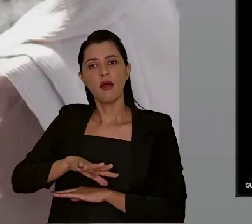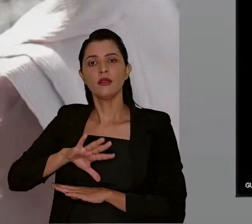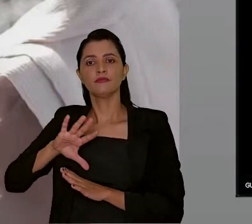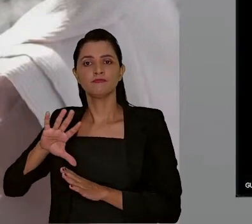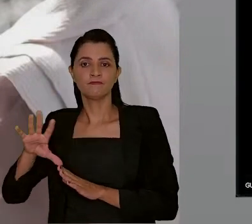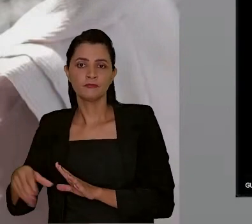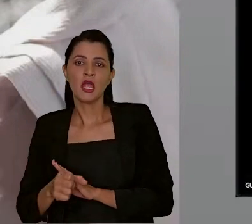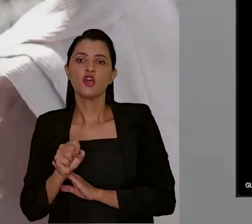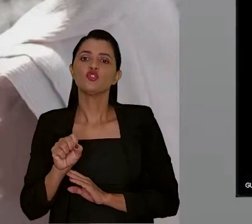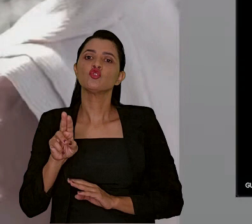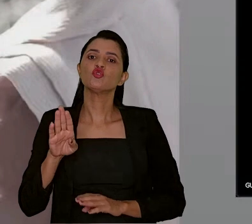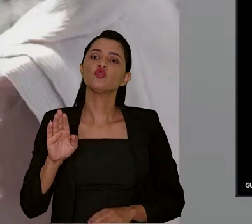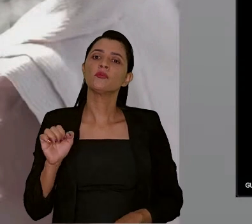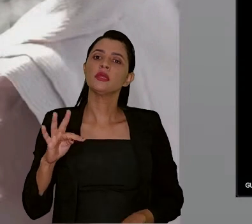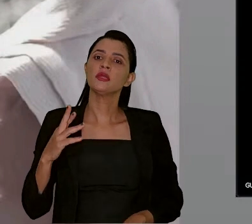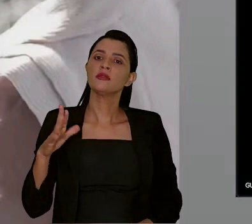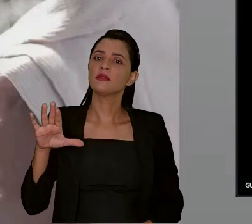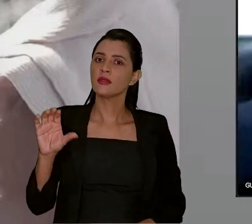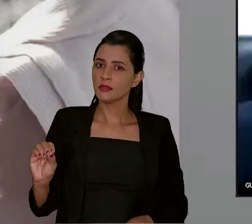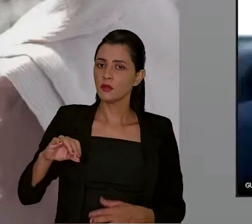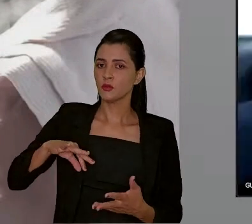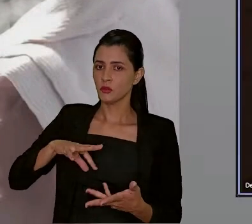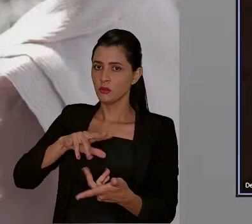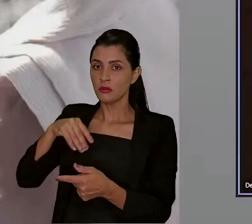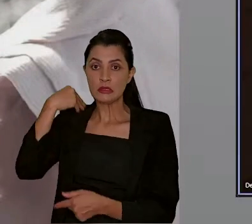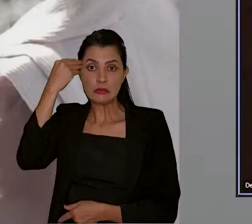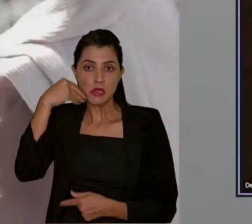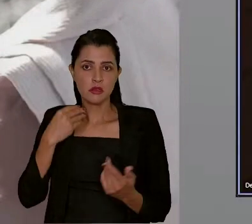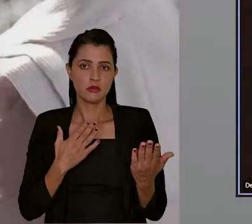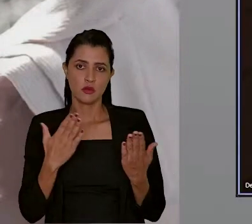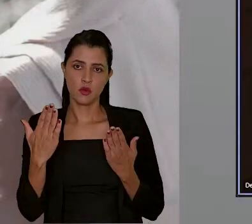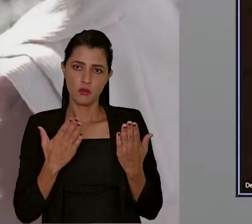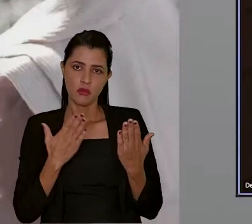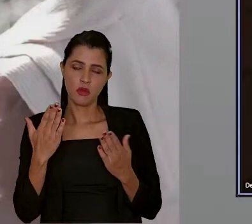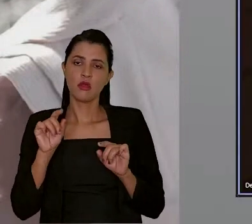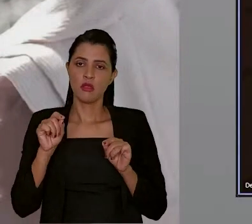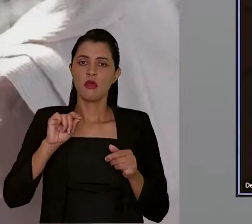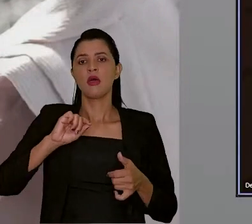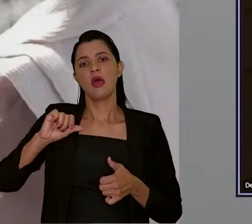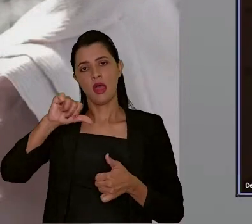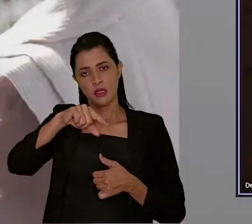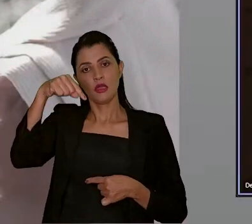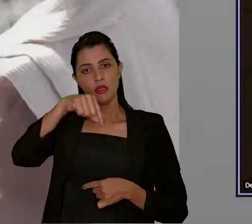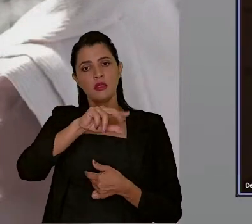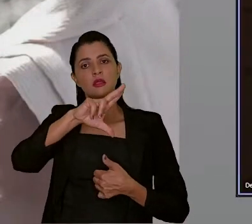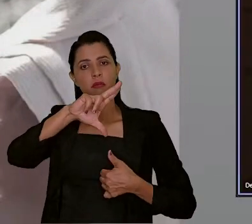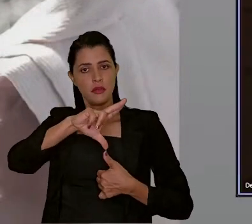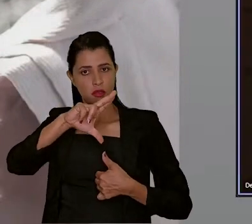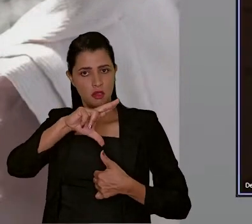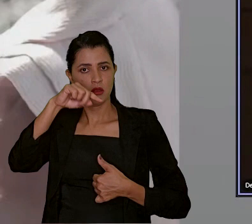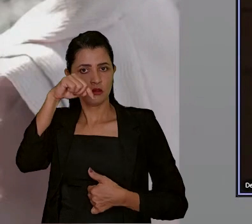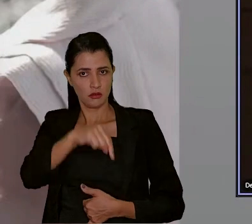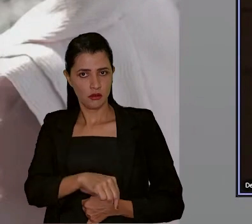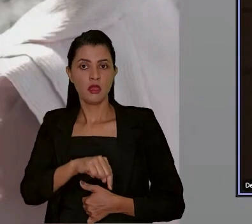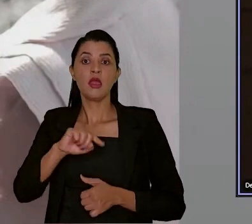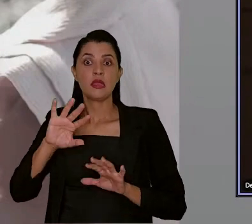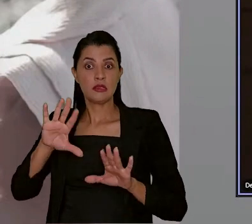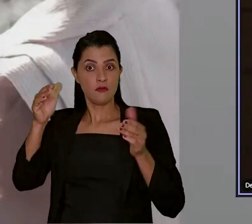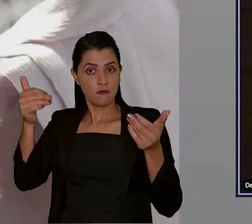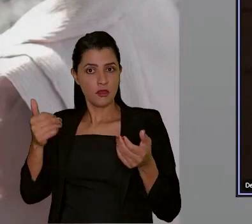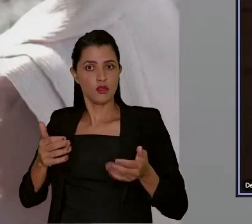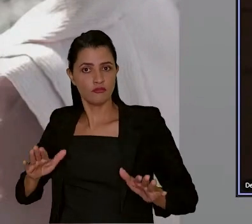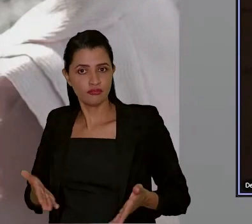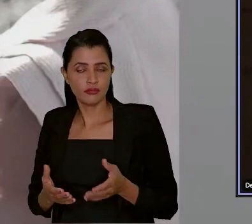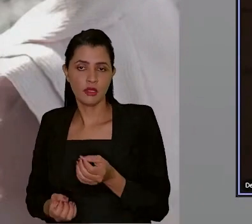subtração internacional, experiência comparada na América Latina. Evento promovido